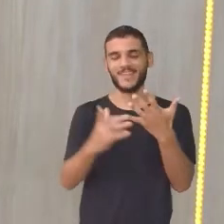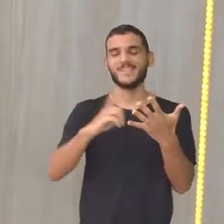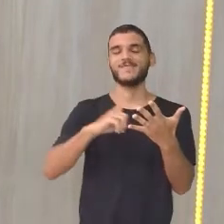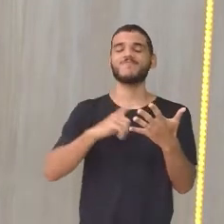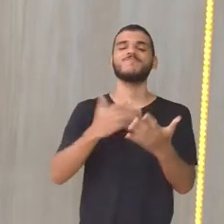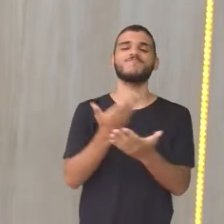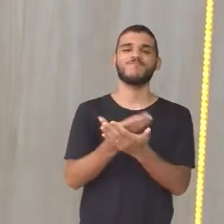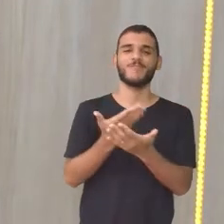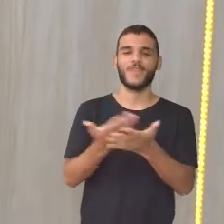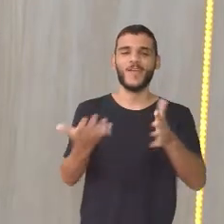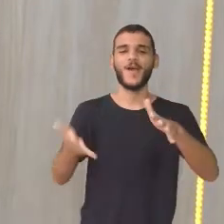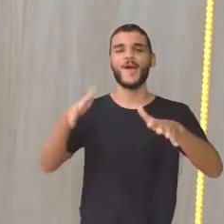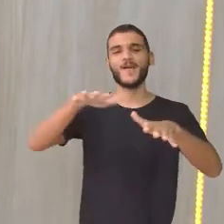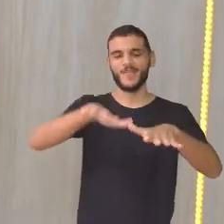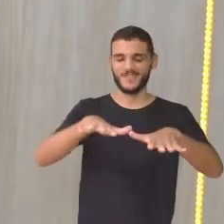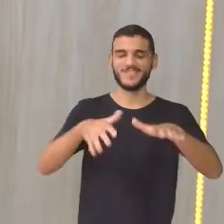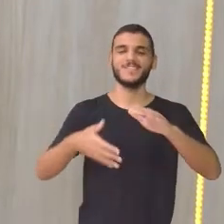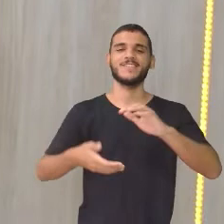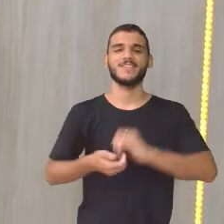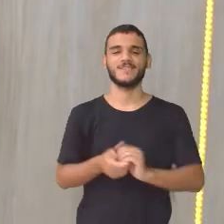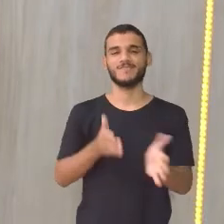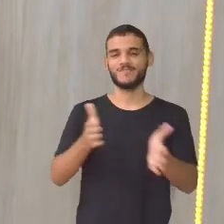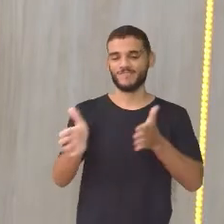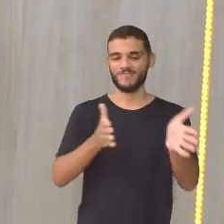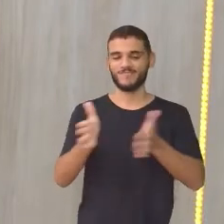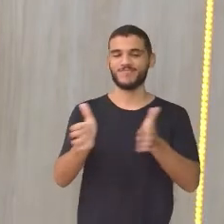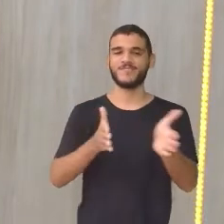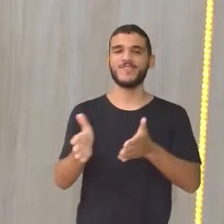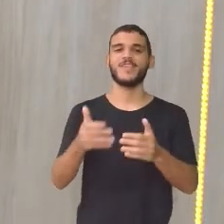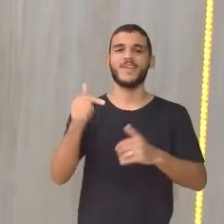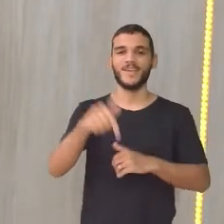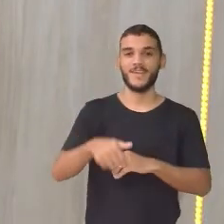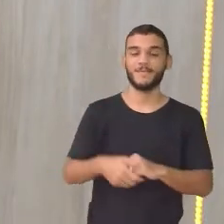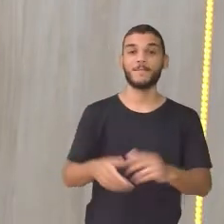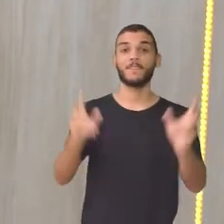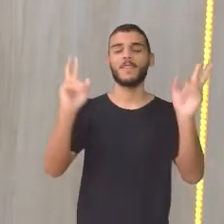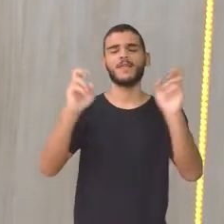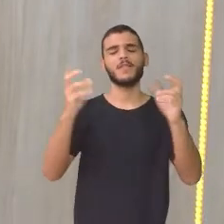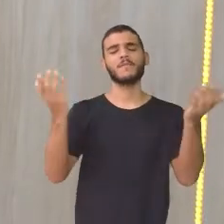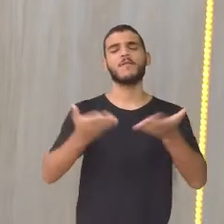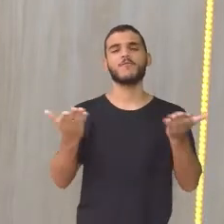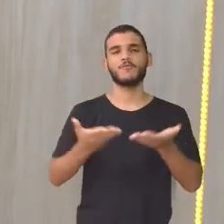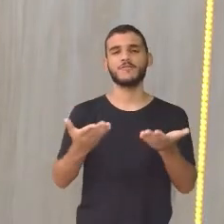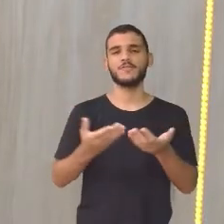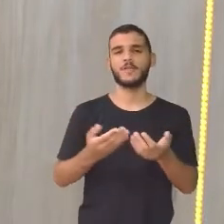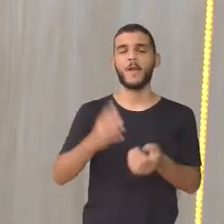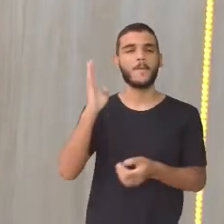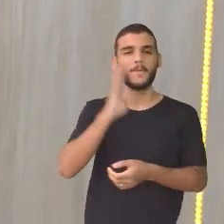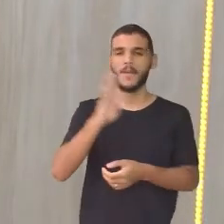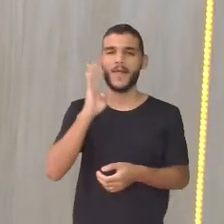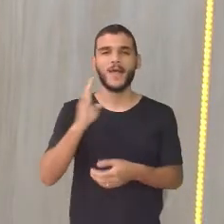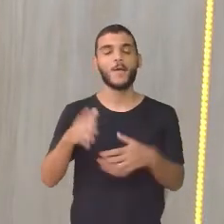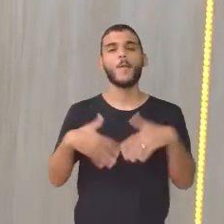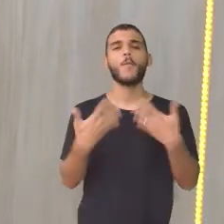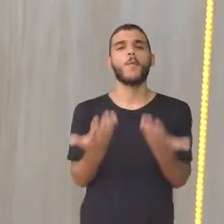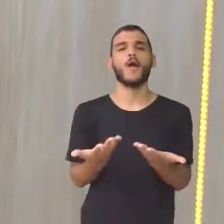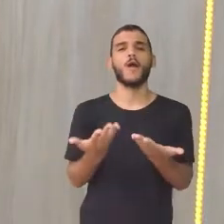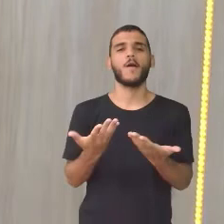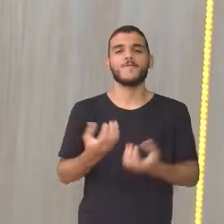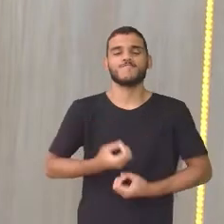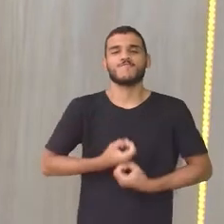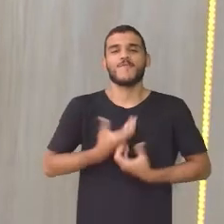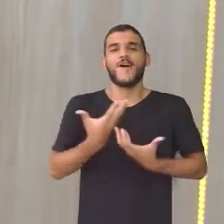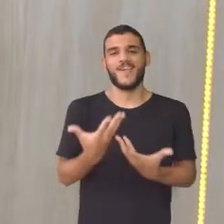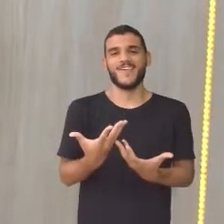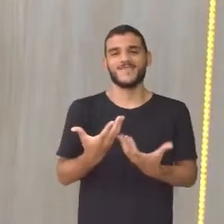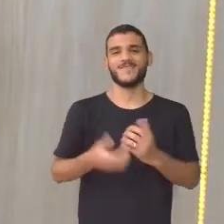nossa aula muito mais acessível. E o nosso tema de hoje está bem legal, é poema.